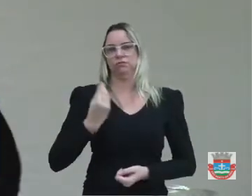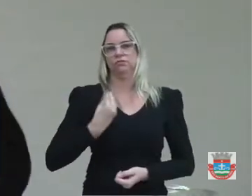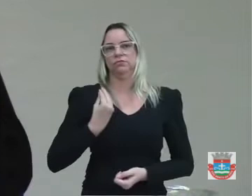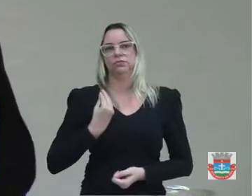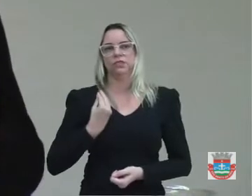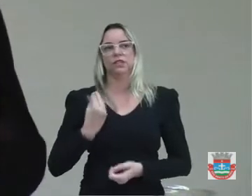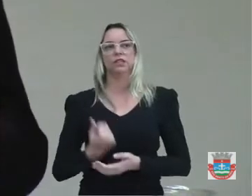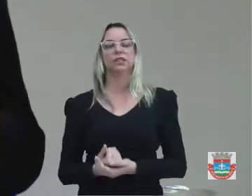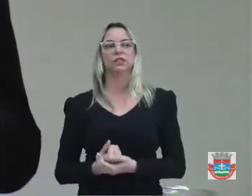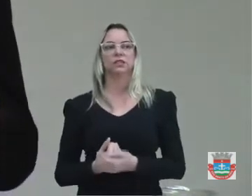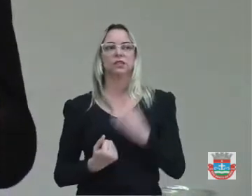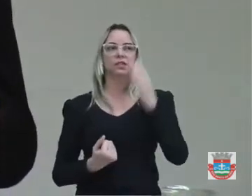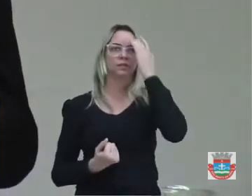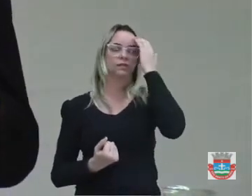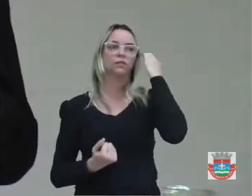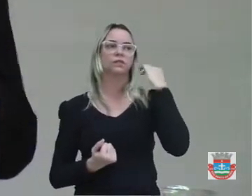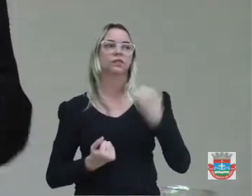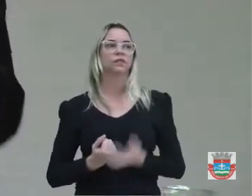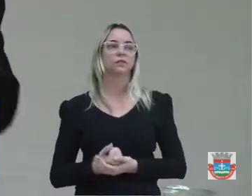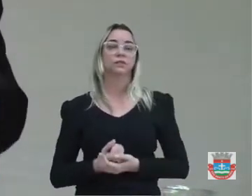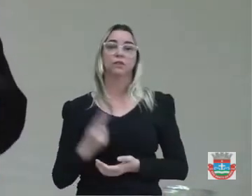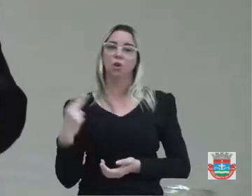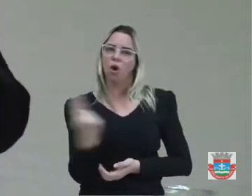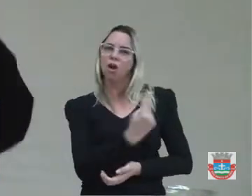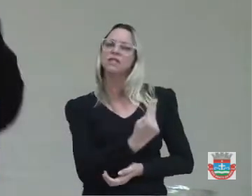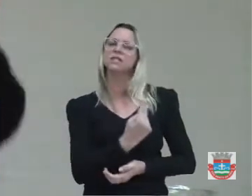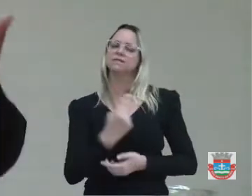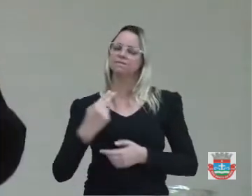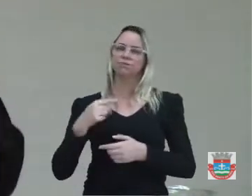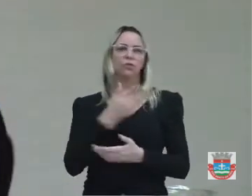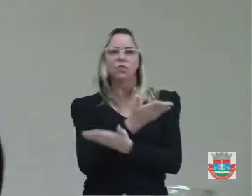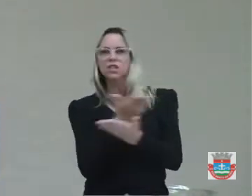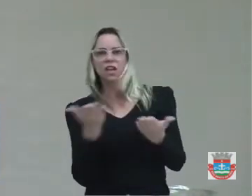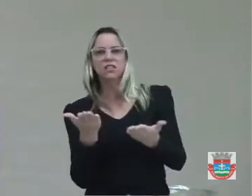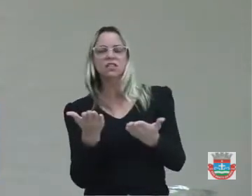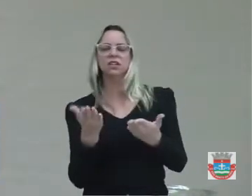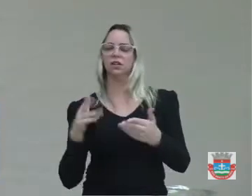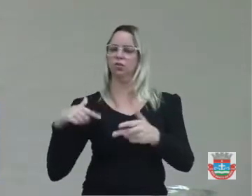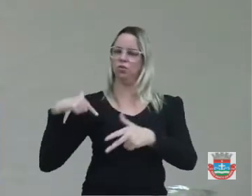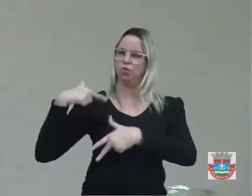gente vem numa luta, vocês vêm numa luta,